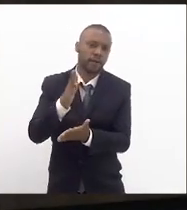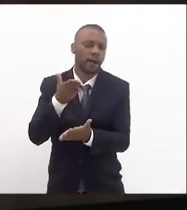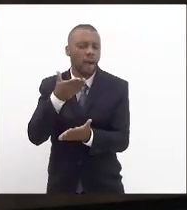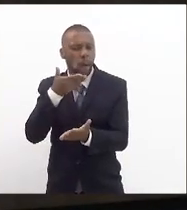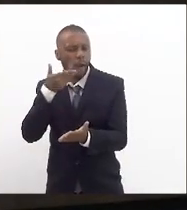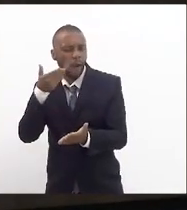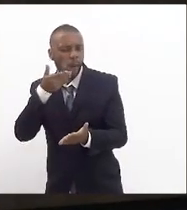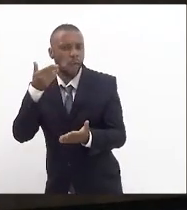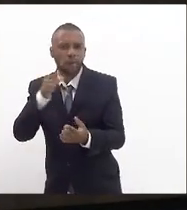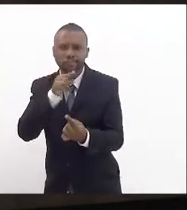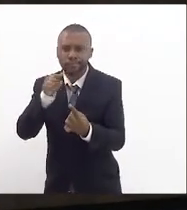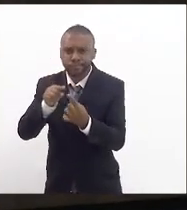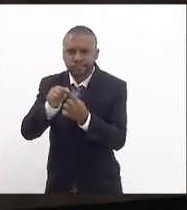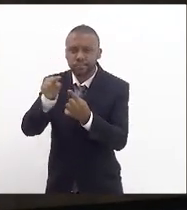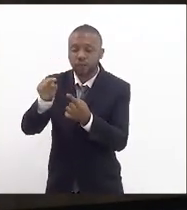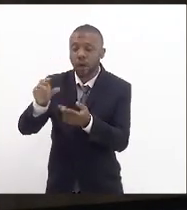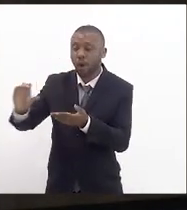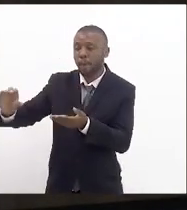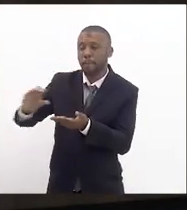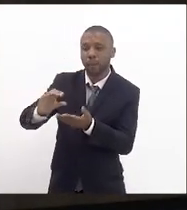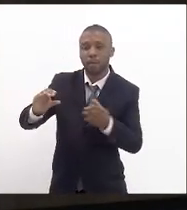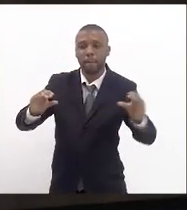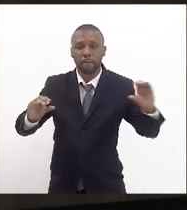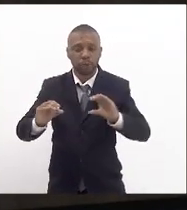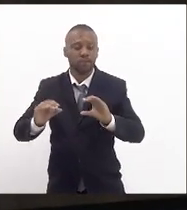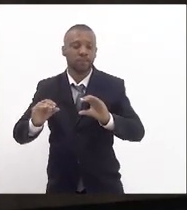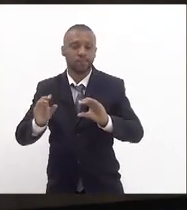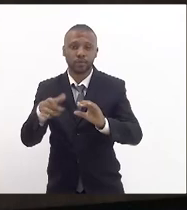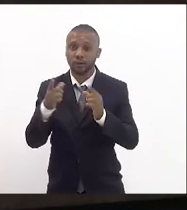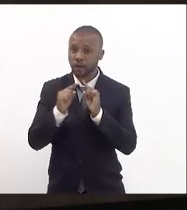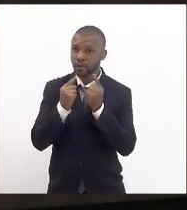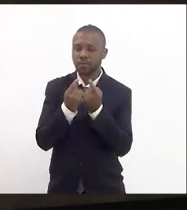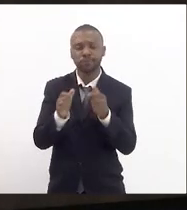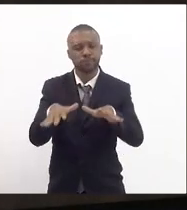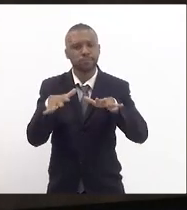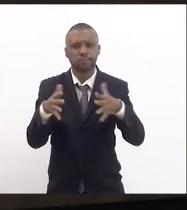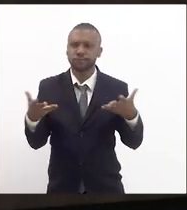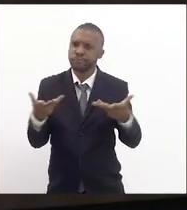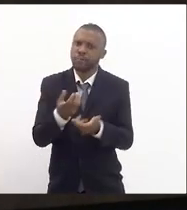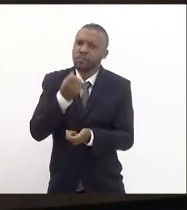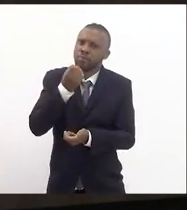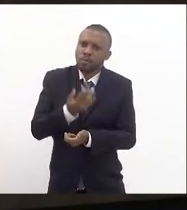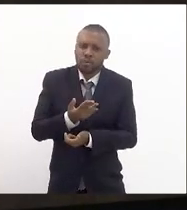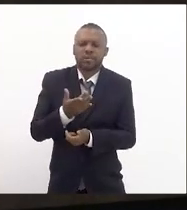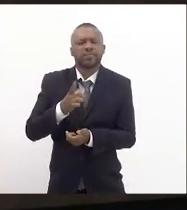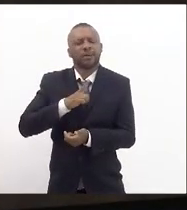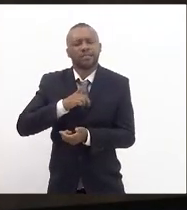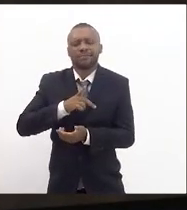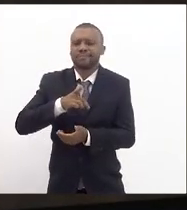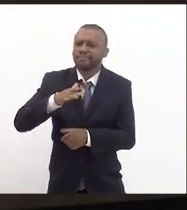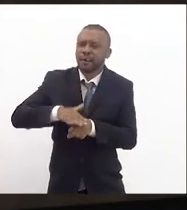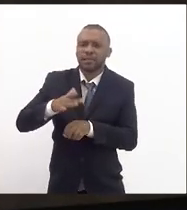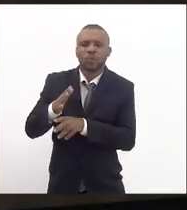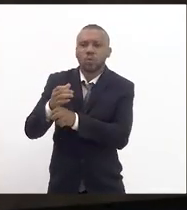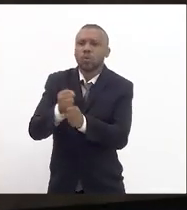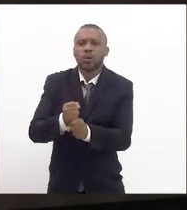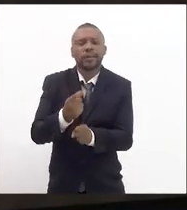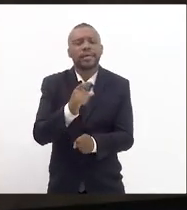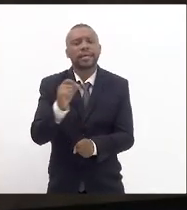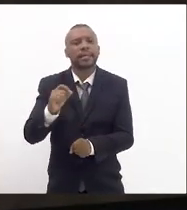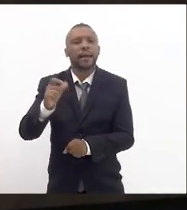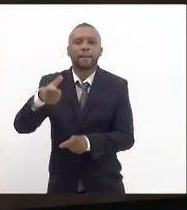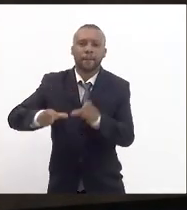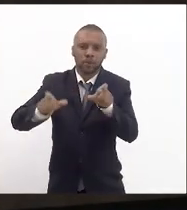aperfeiçoando o cofinanciamento no Estado do Rio de Janeiro. Então, foi uma audiência pública muito boa, participaram mais de 100 pessoas, muitas